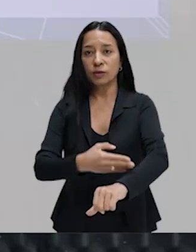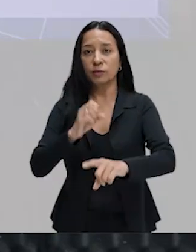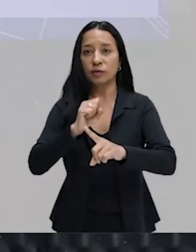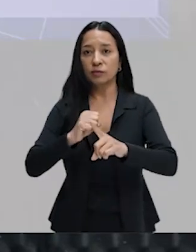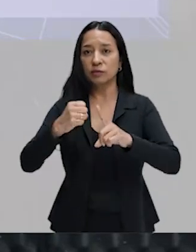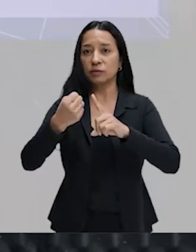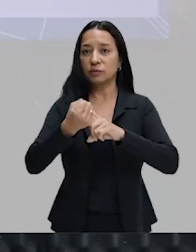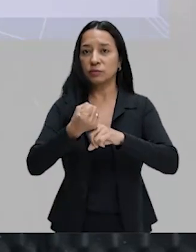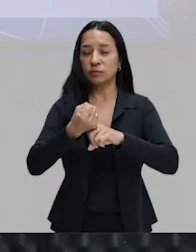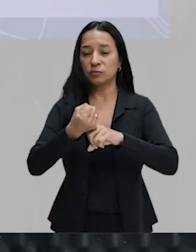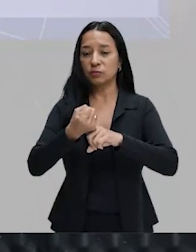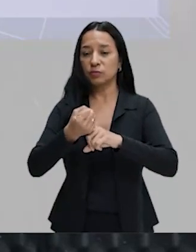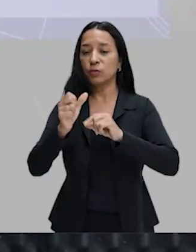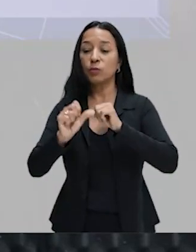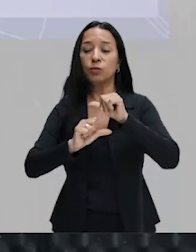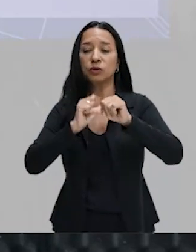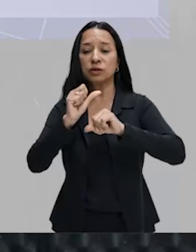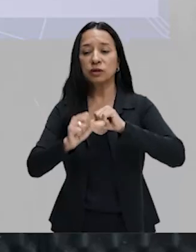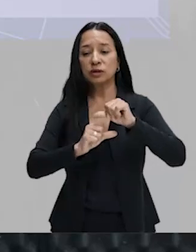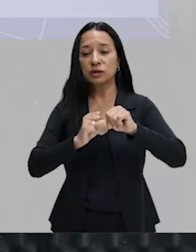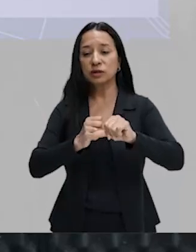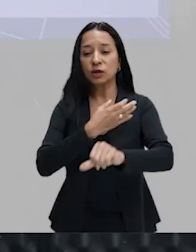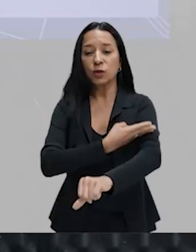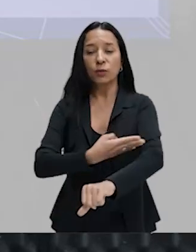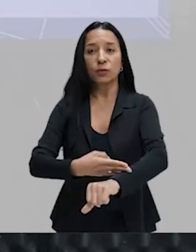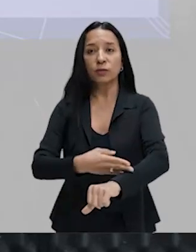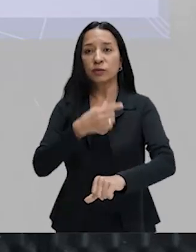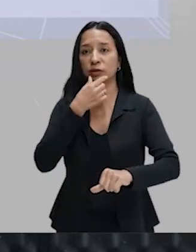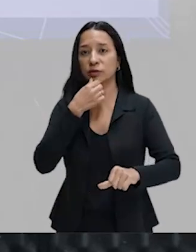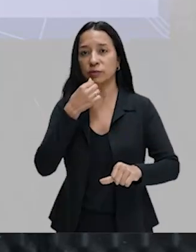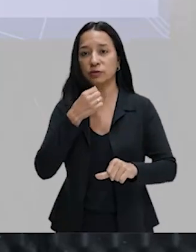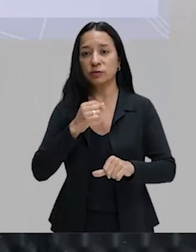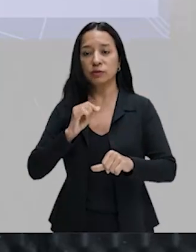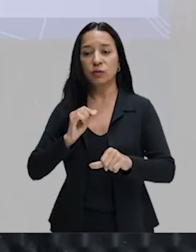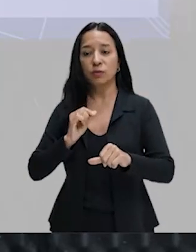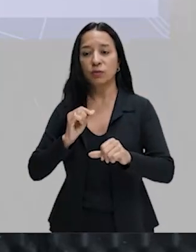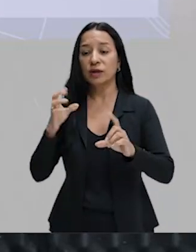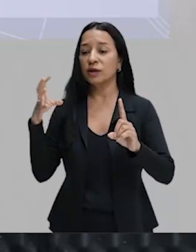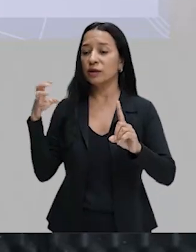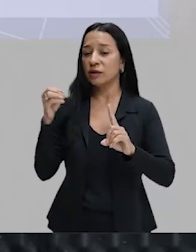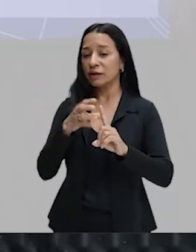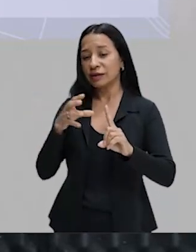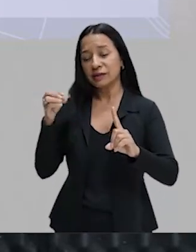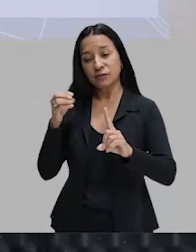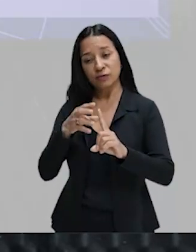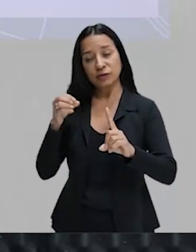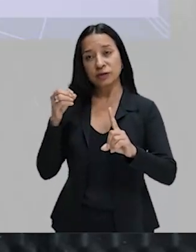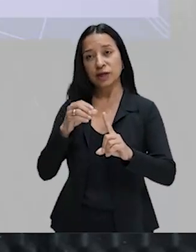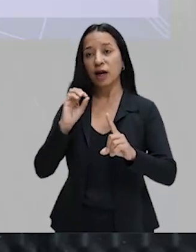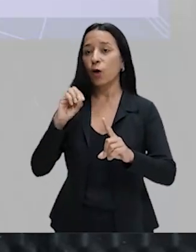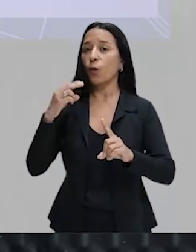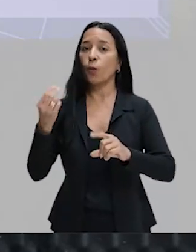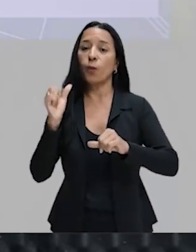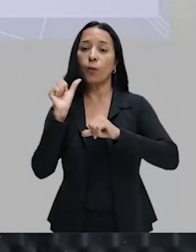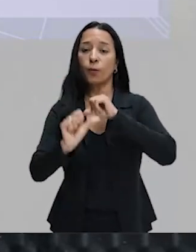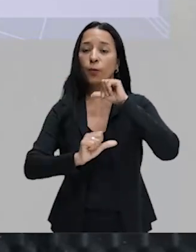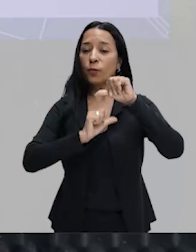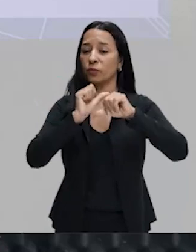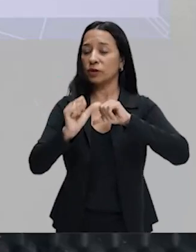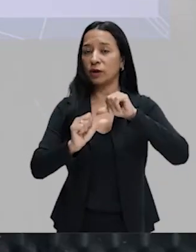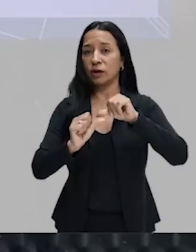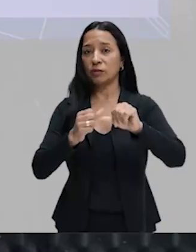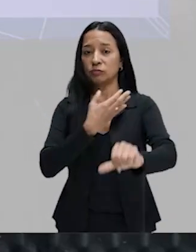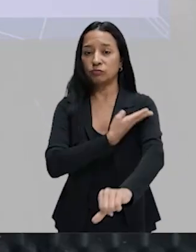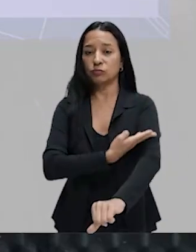sociedade, mudança de comportamento do homem, aquilo que vai inferir, aquilo que vai modificar o nosso